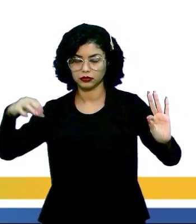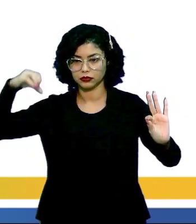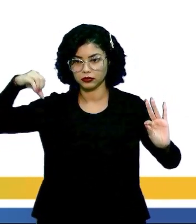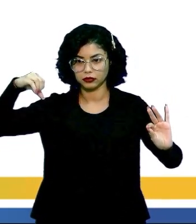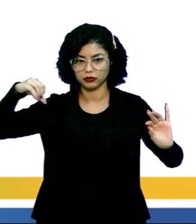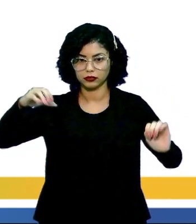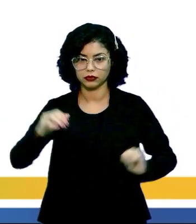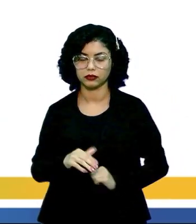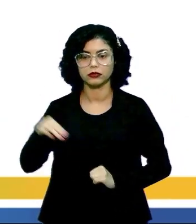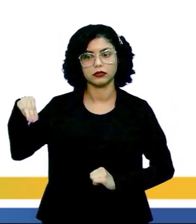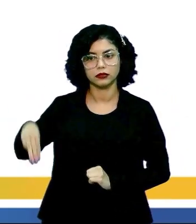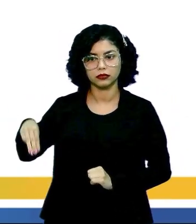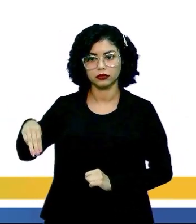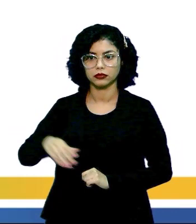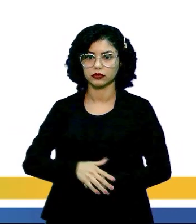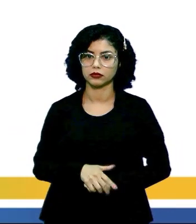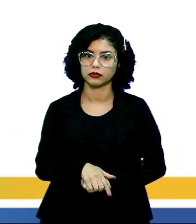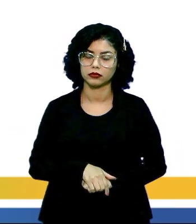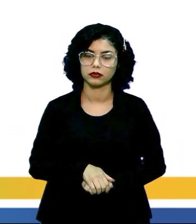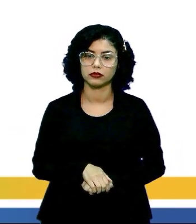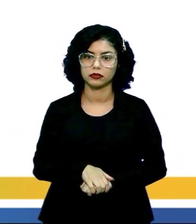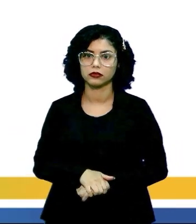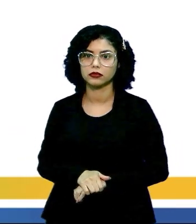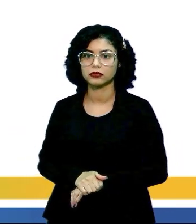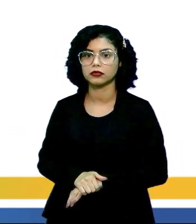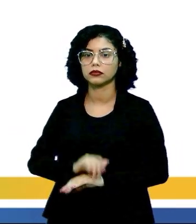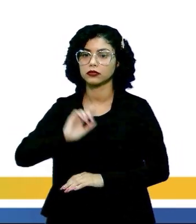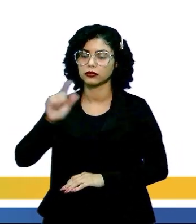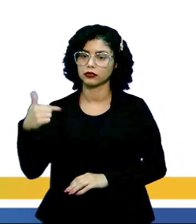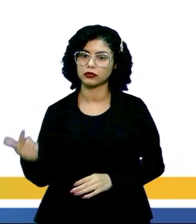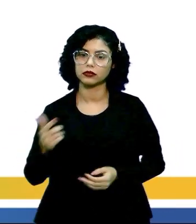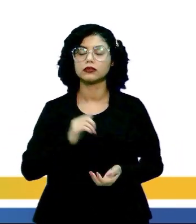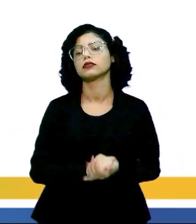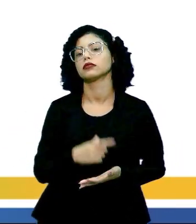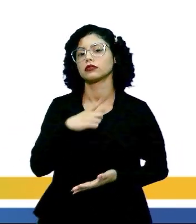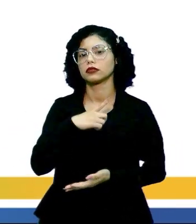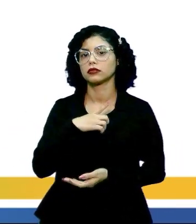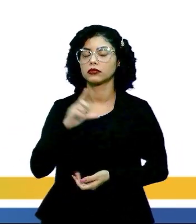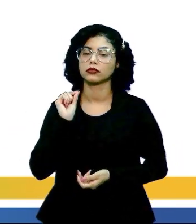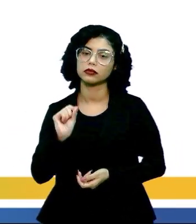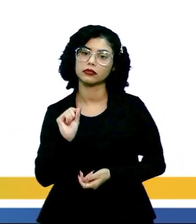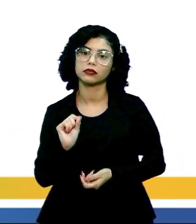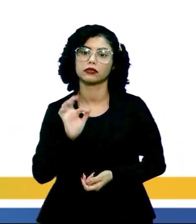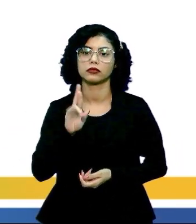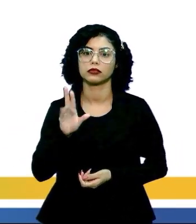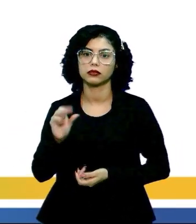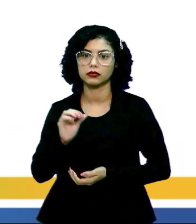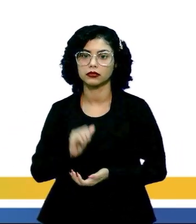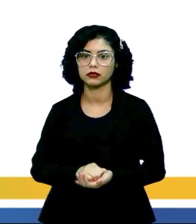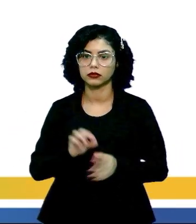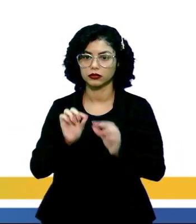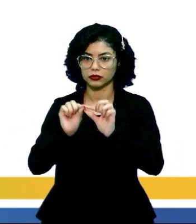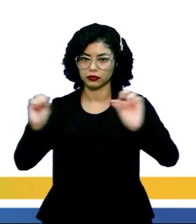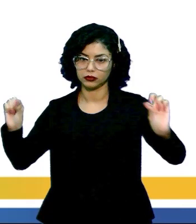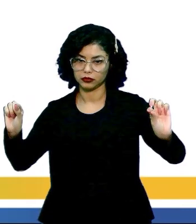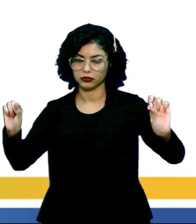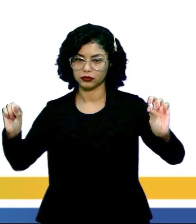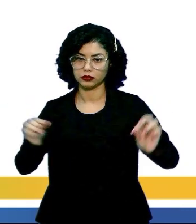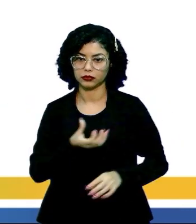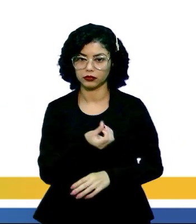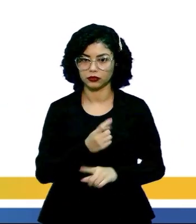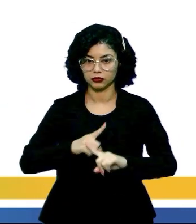9 metro. Tá? No próximo ele vai estar aqui, ó, fio de cabelo. O diâmetro dele vai